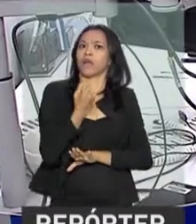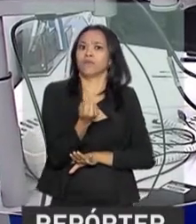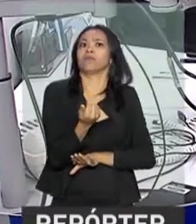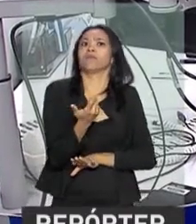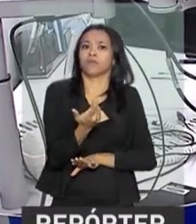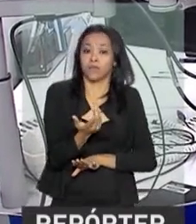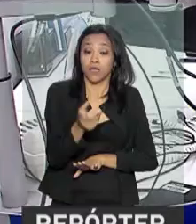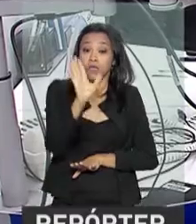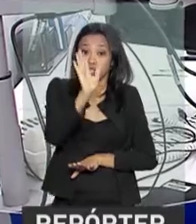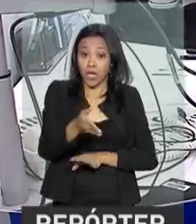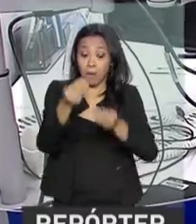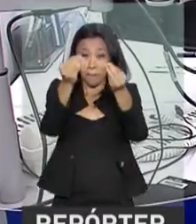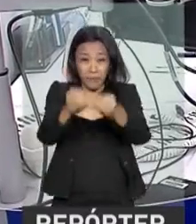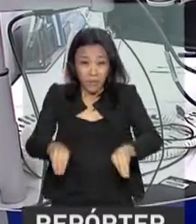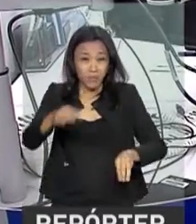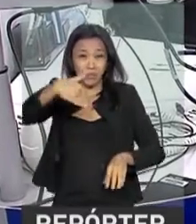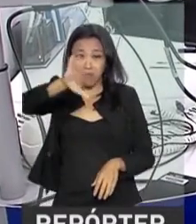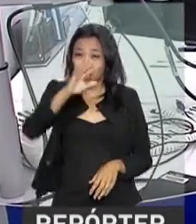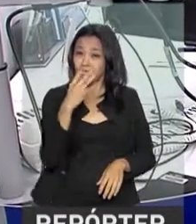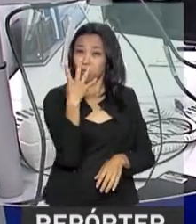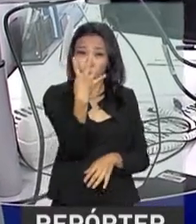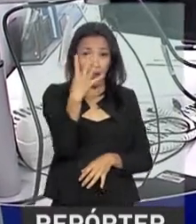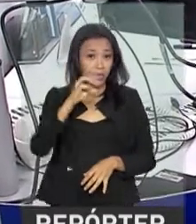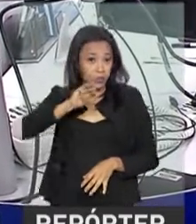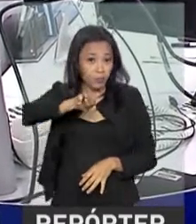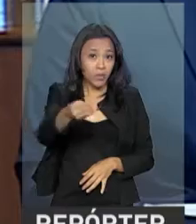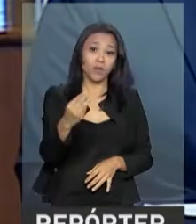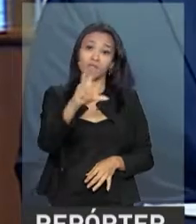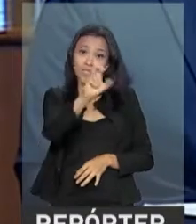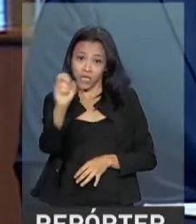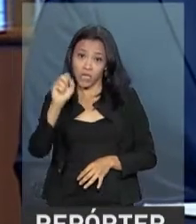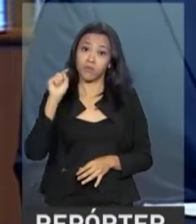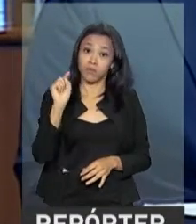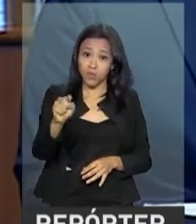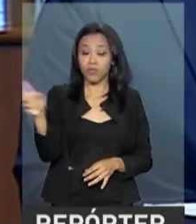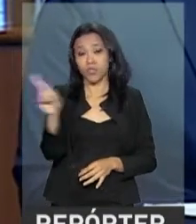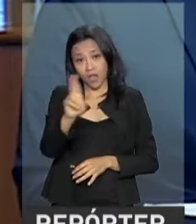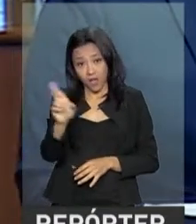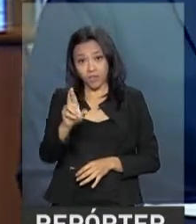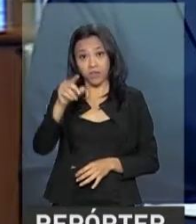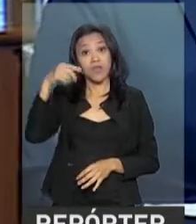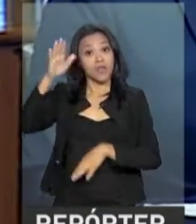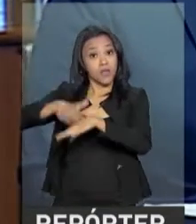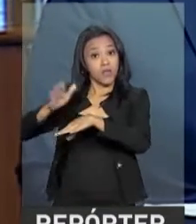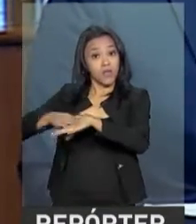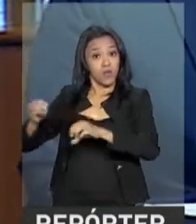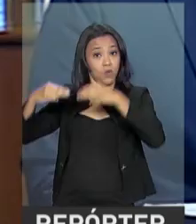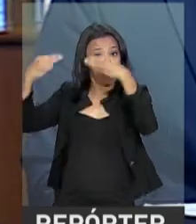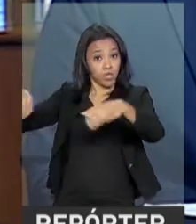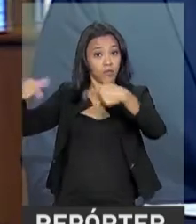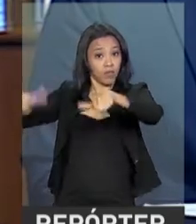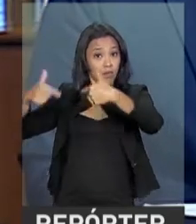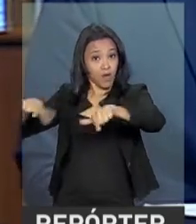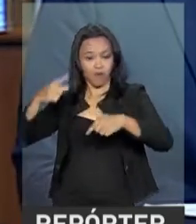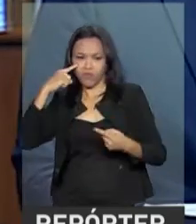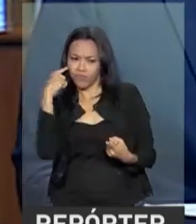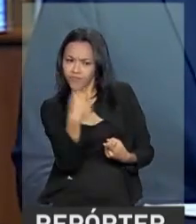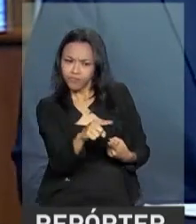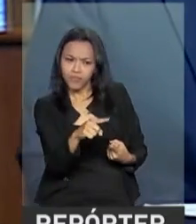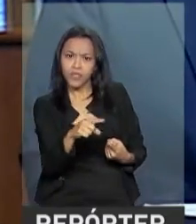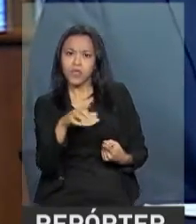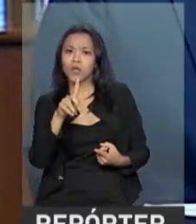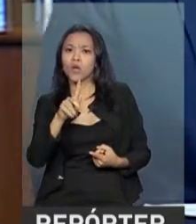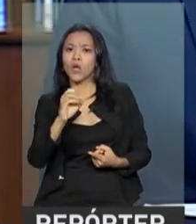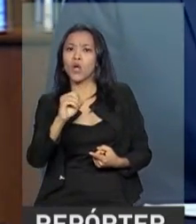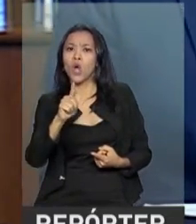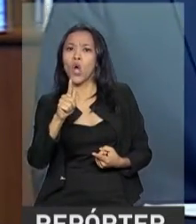registrado um prejuízo de mais de quatro milhões e meio de reais segundo o ministério do trabalho os golpes foram detectados depois da